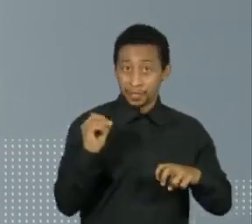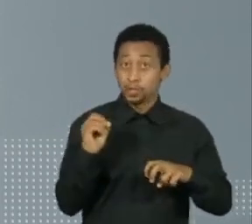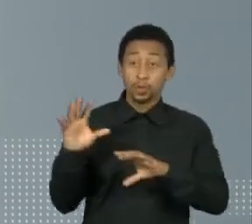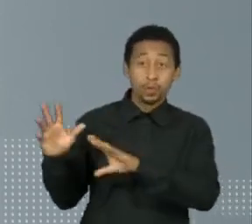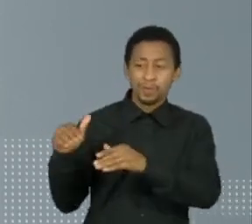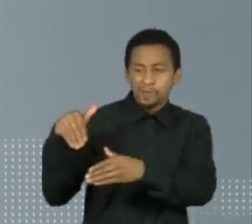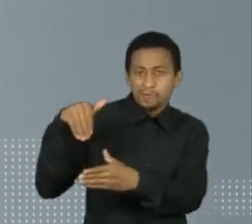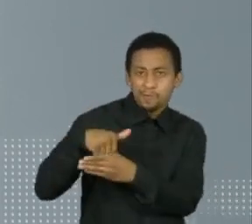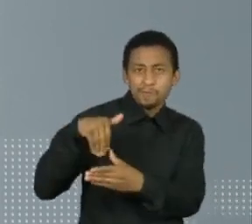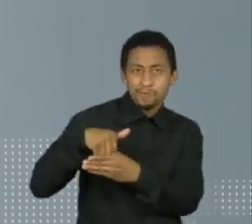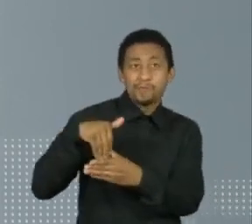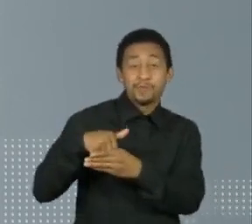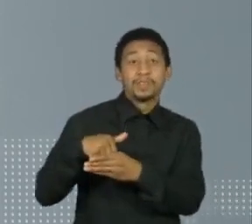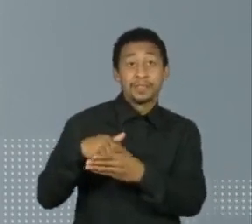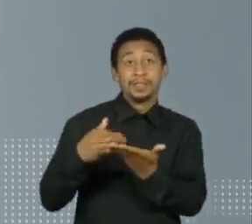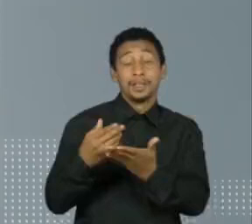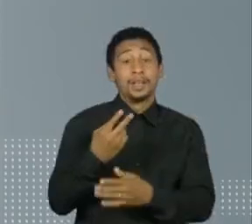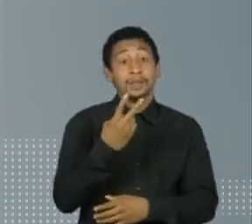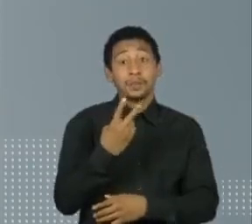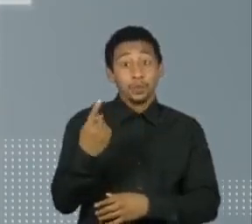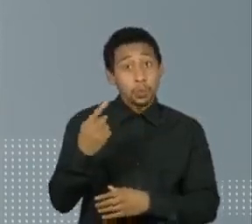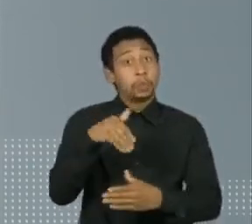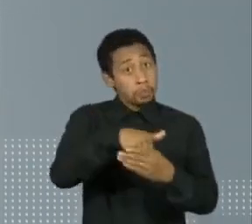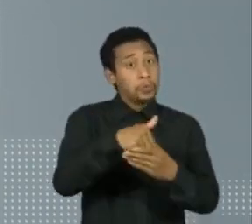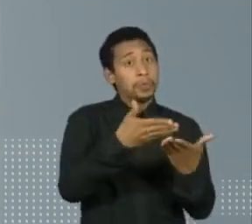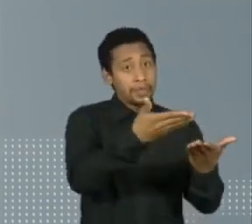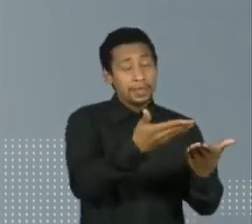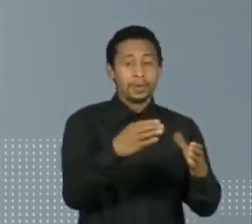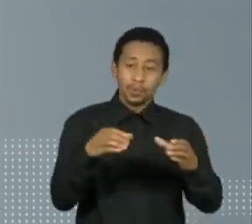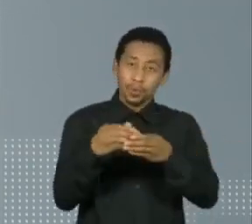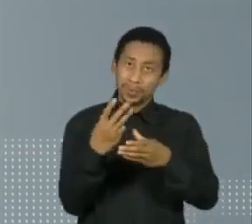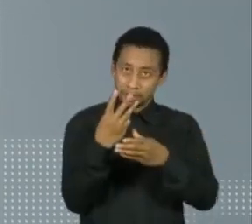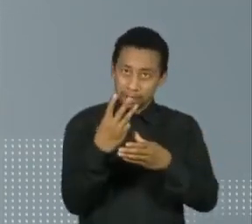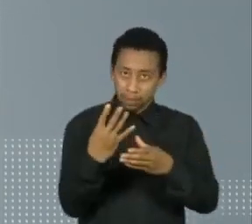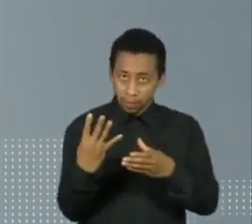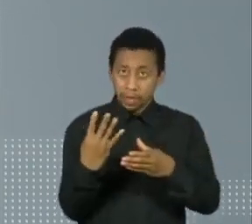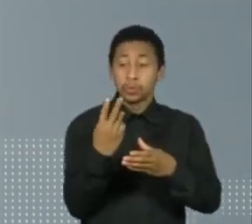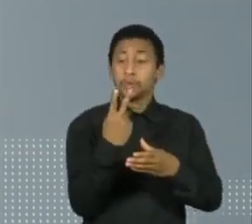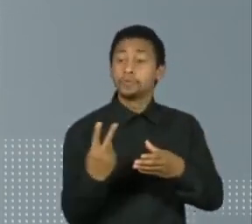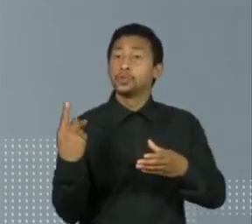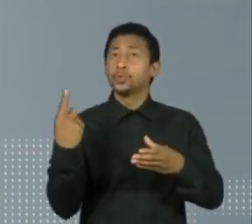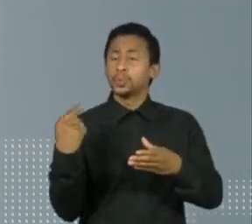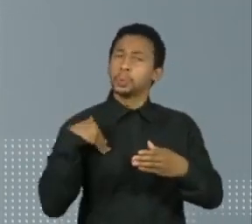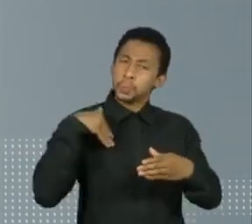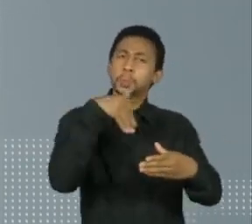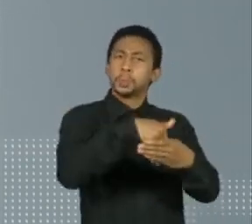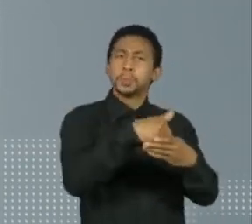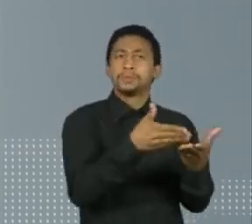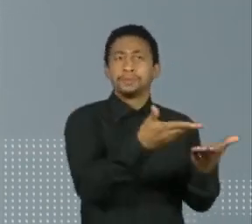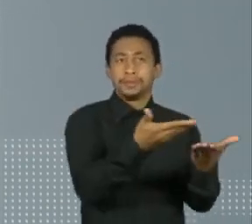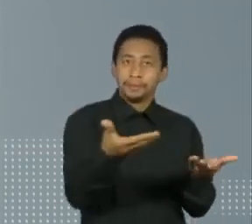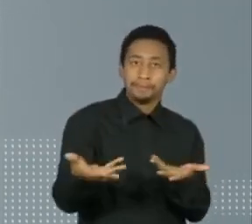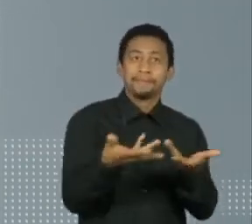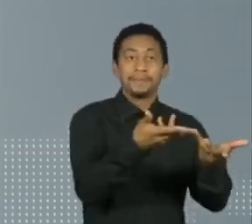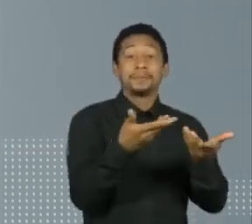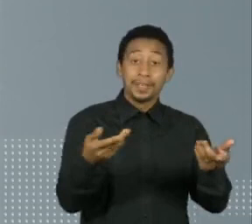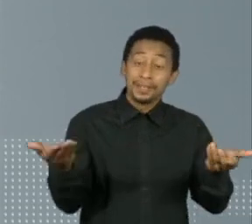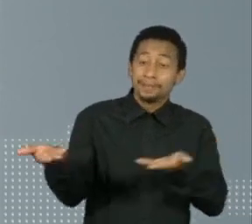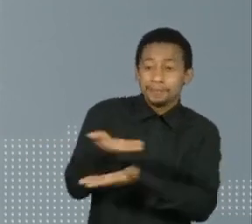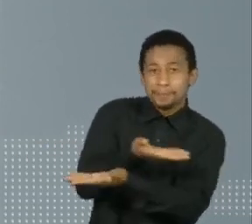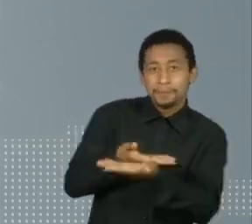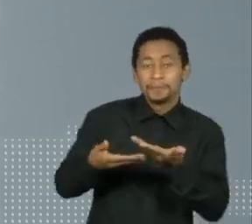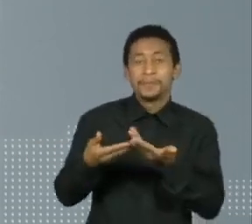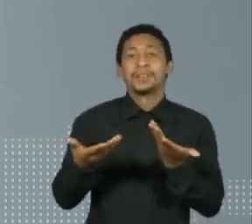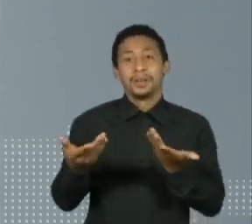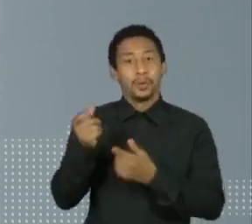dos 34 votantes. Segundo o presidente da instituição, Gilberto Gil traduz o diálogo entre a cultura erudita e